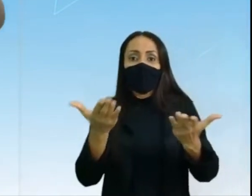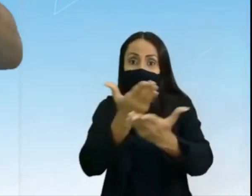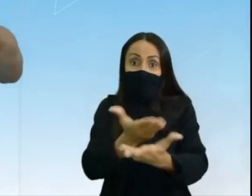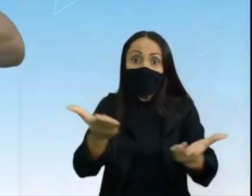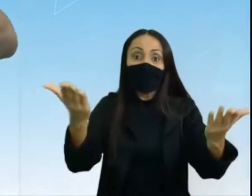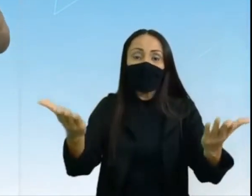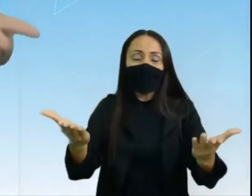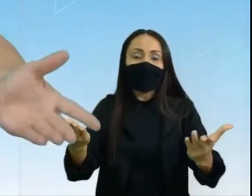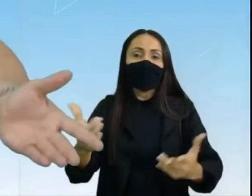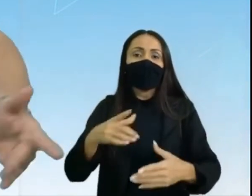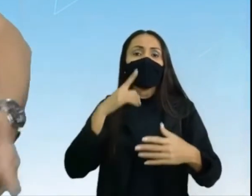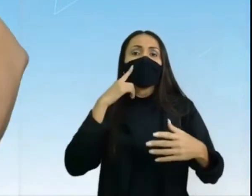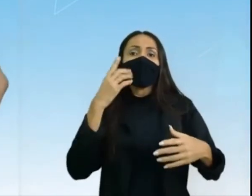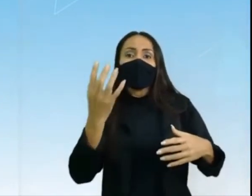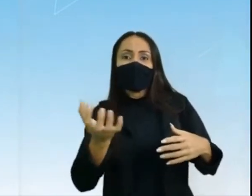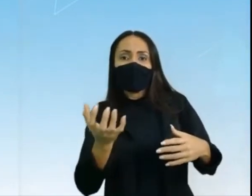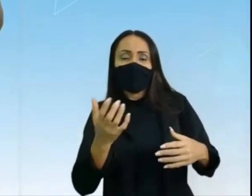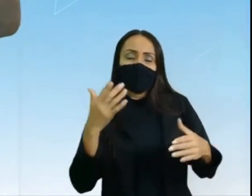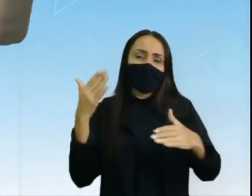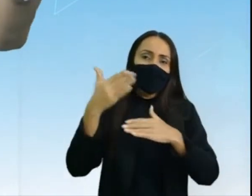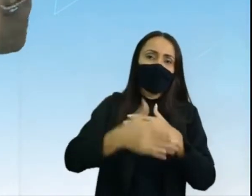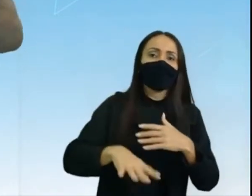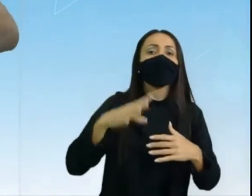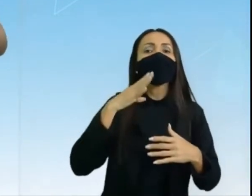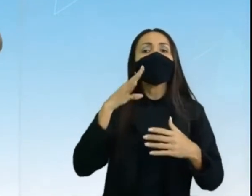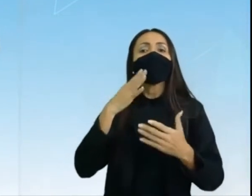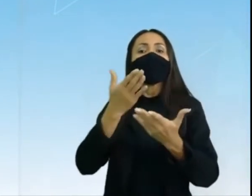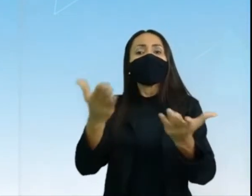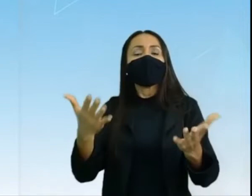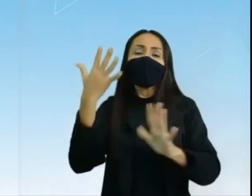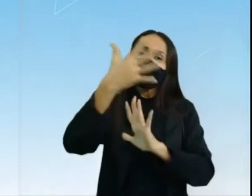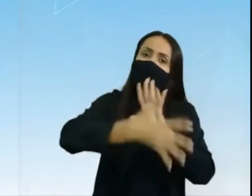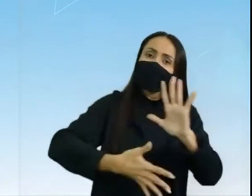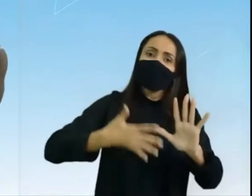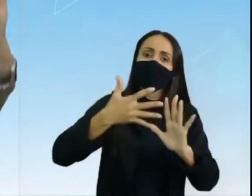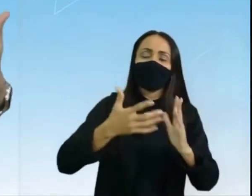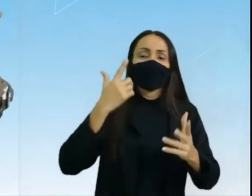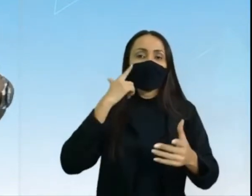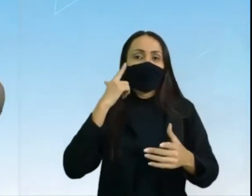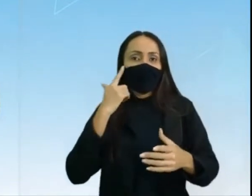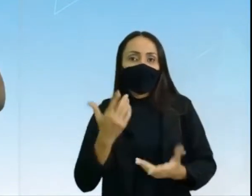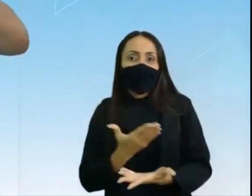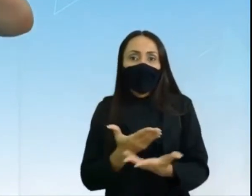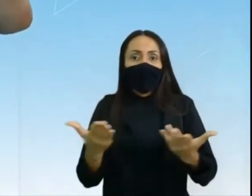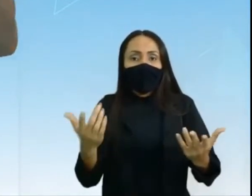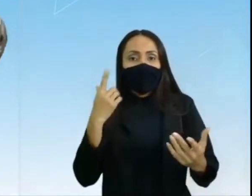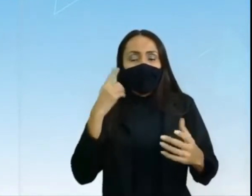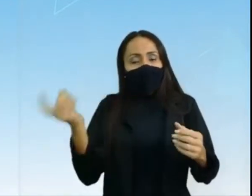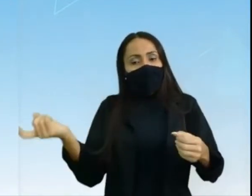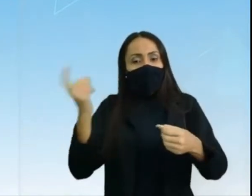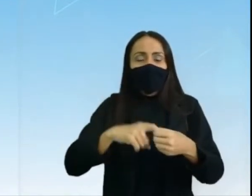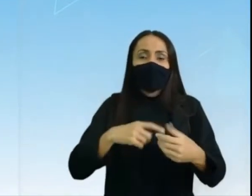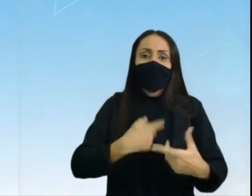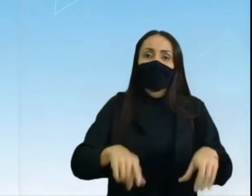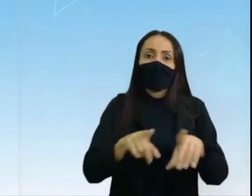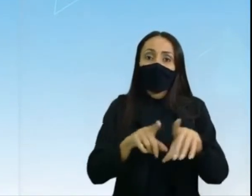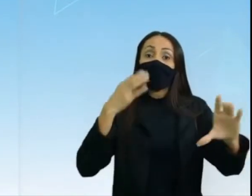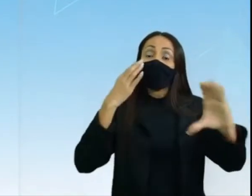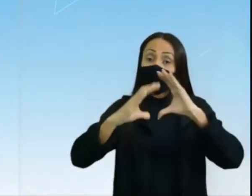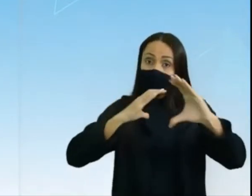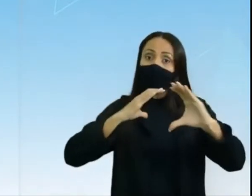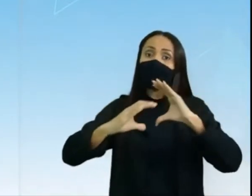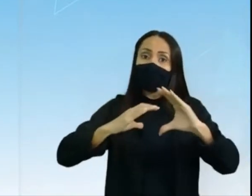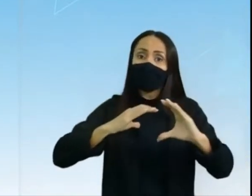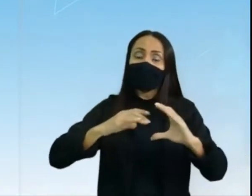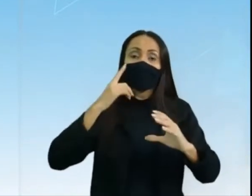vocês estudantes, que quiserem entrar, conhecer um pouco mais sobre a Libras. Mas voltando aqui a essa questão da